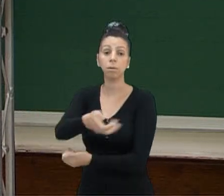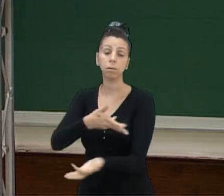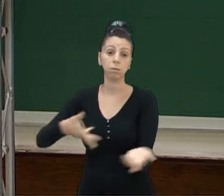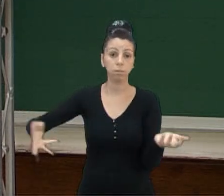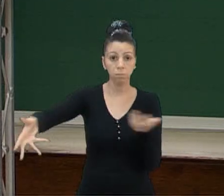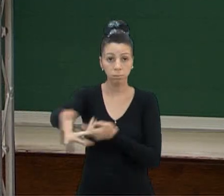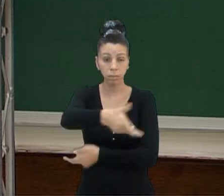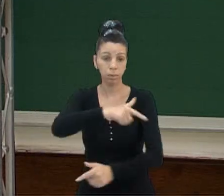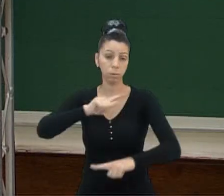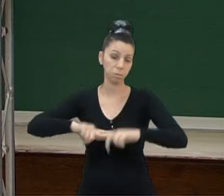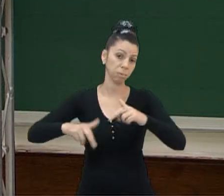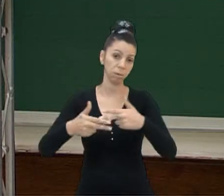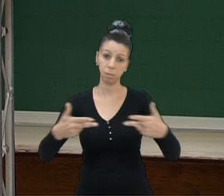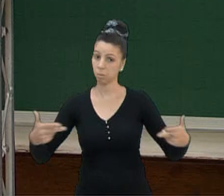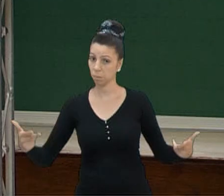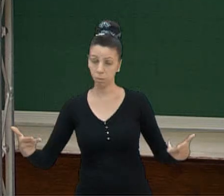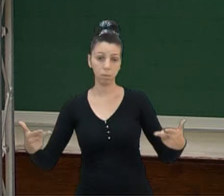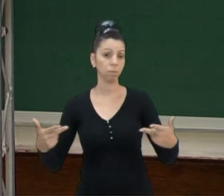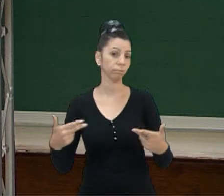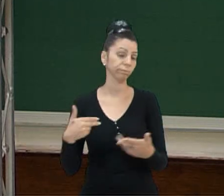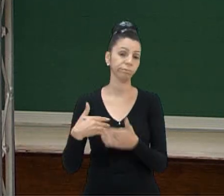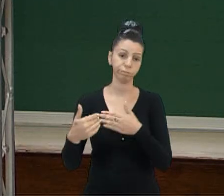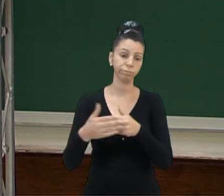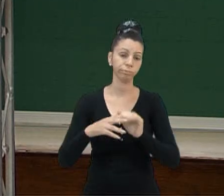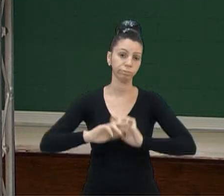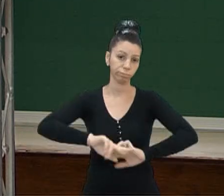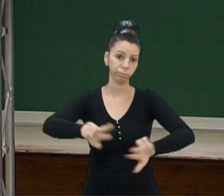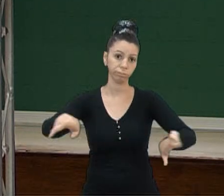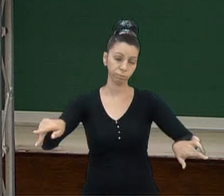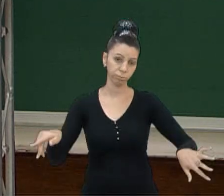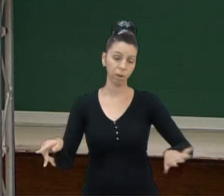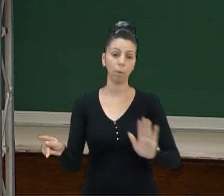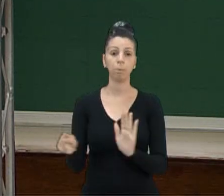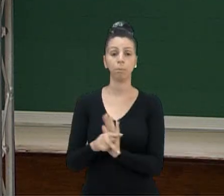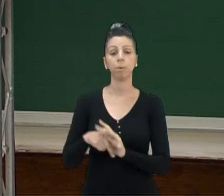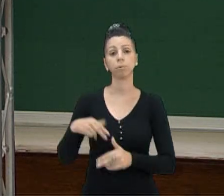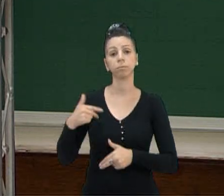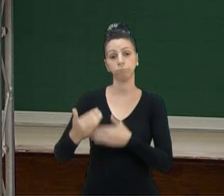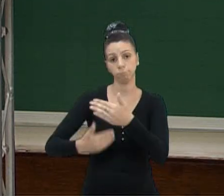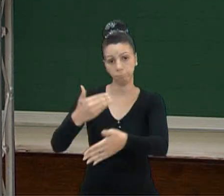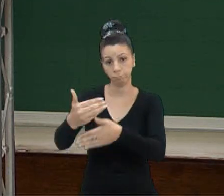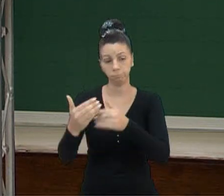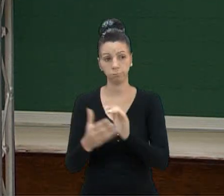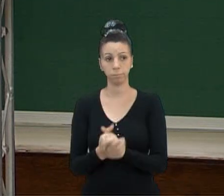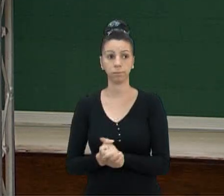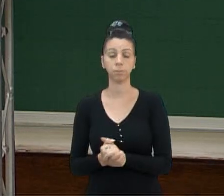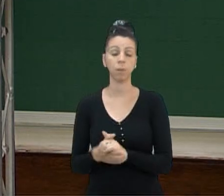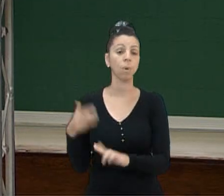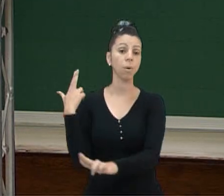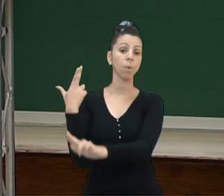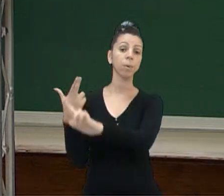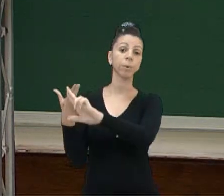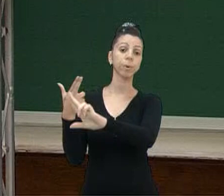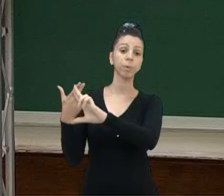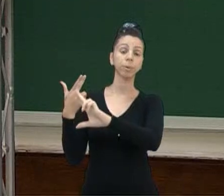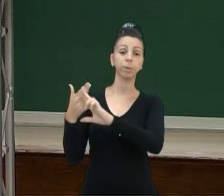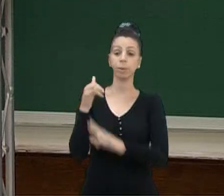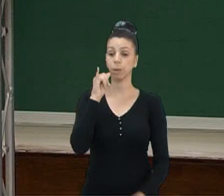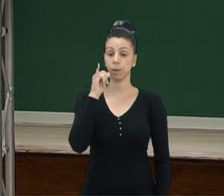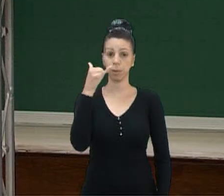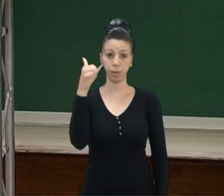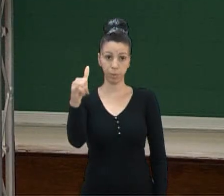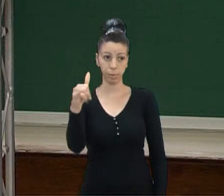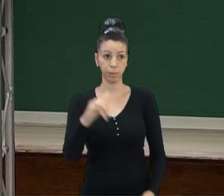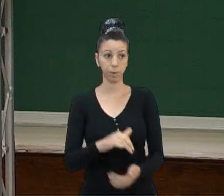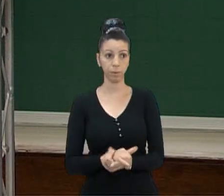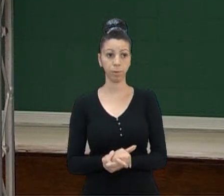de produtos, mercadoria, matéria-prima e tudo mais para o próprio desenvolvimento, né? Usados para a produção de energia, irrigação